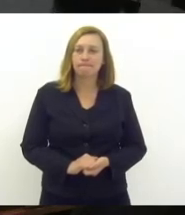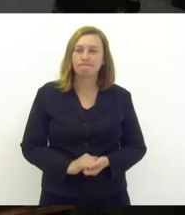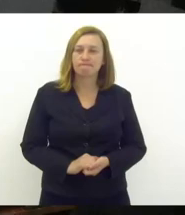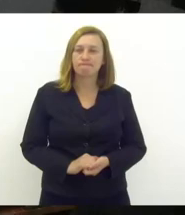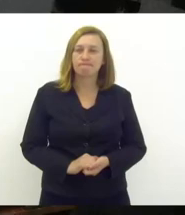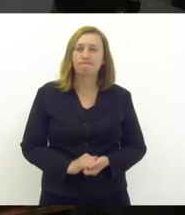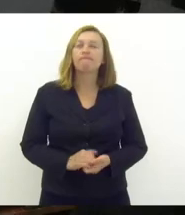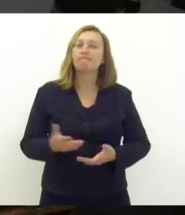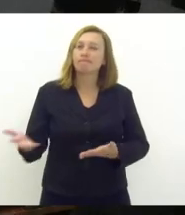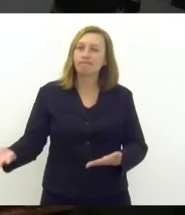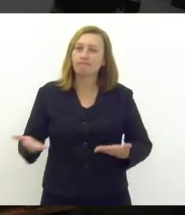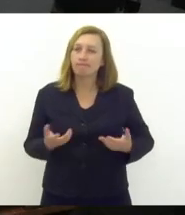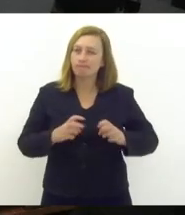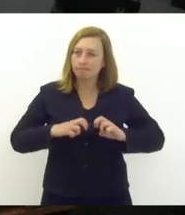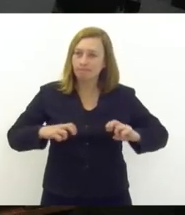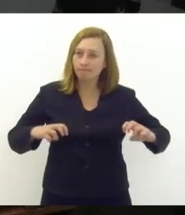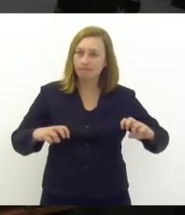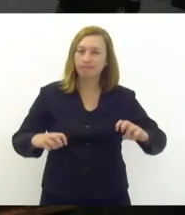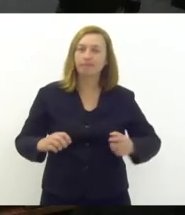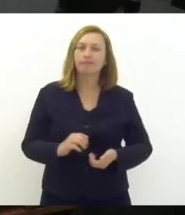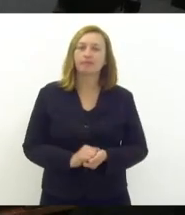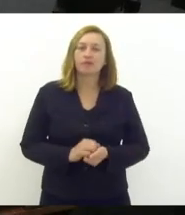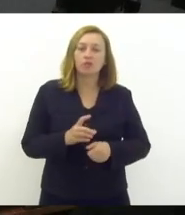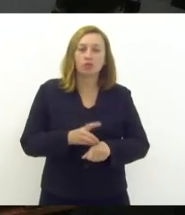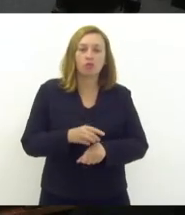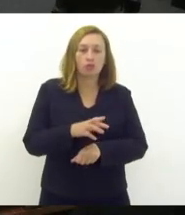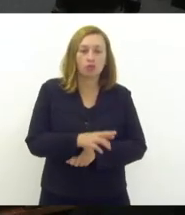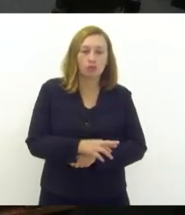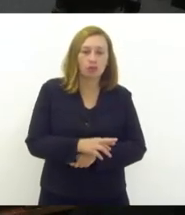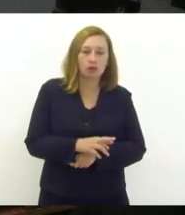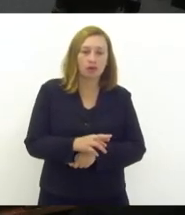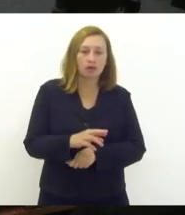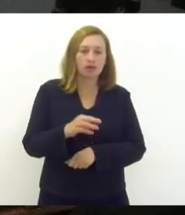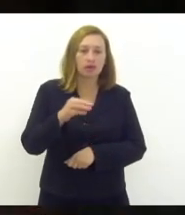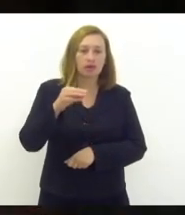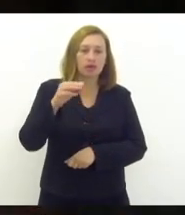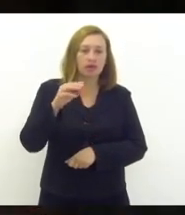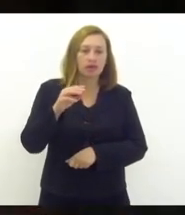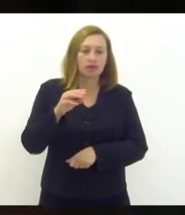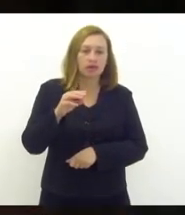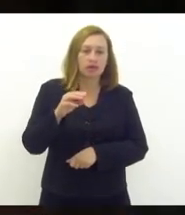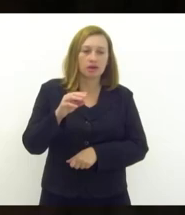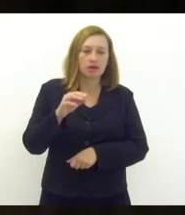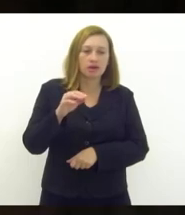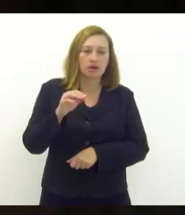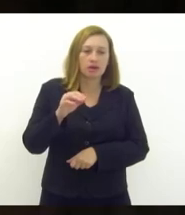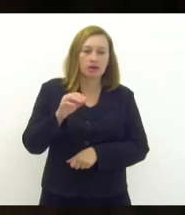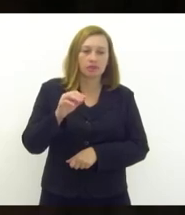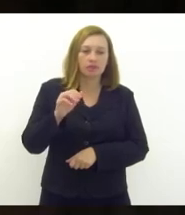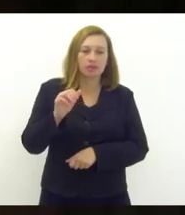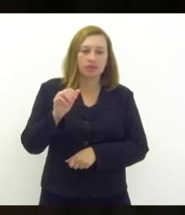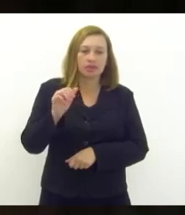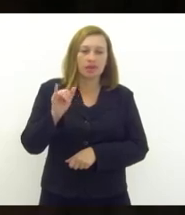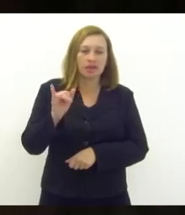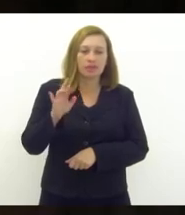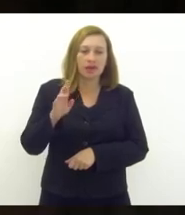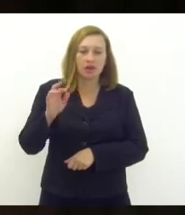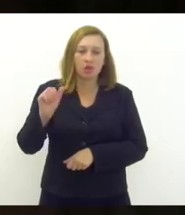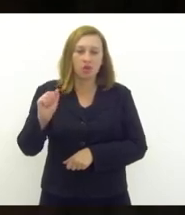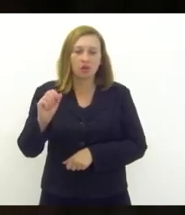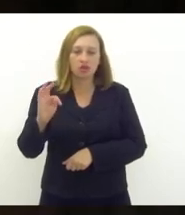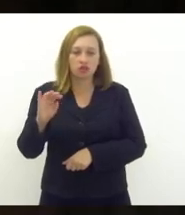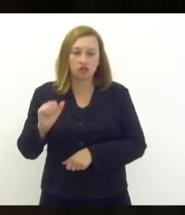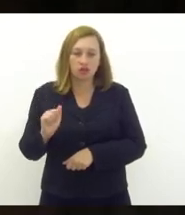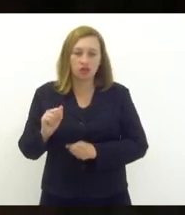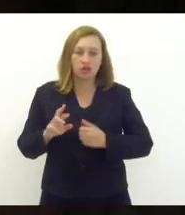convido também para compor a mesa dout Ina Mara Costa assessora especial de relações institucionais nesse ato